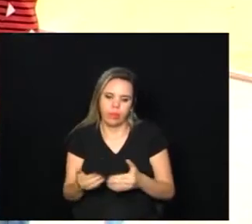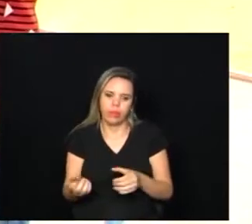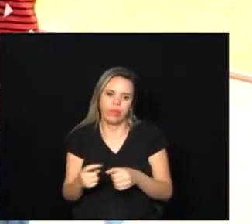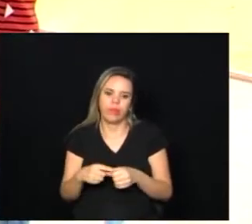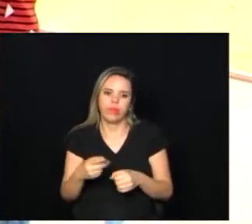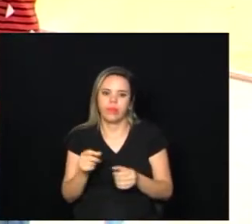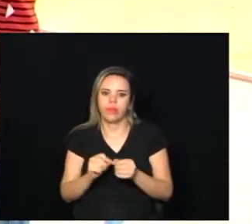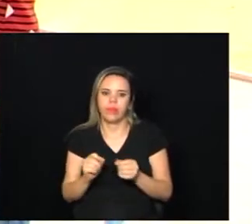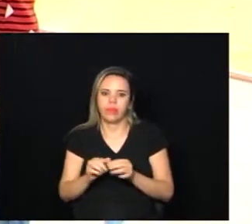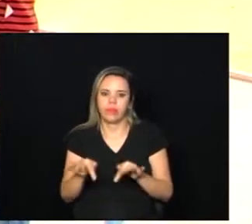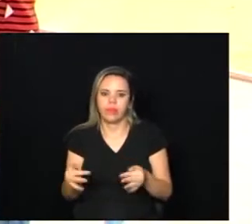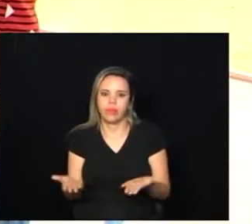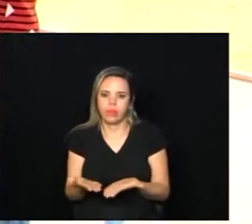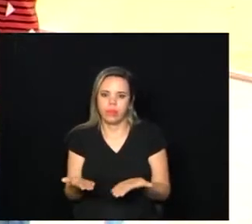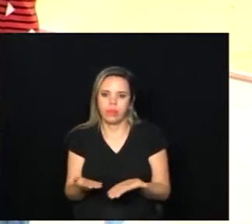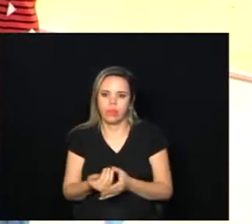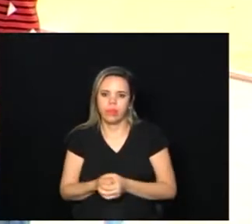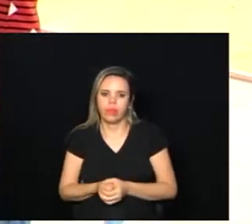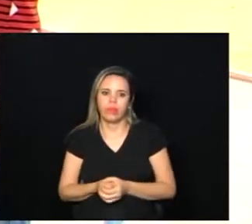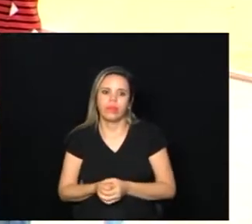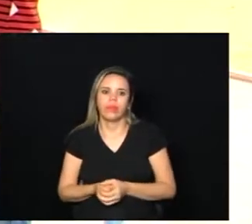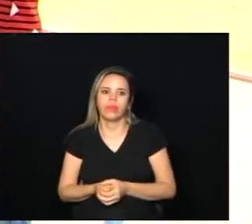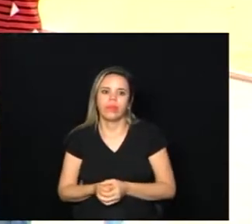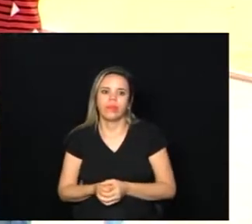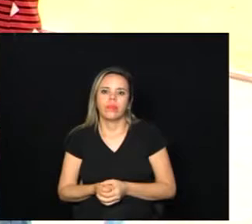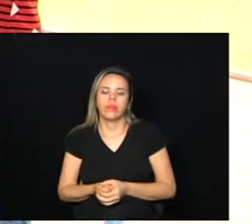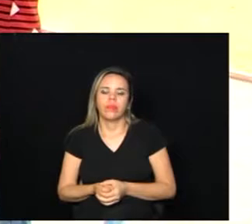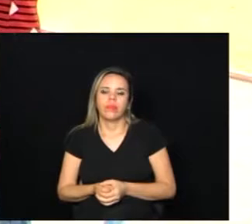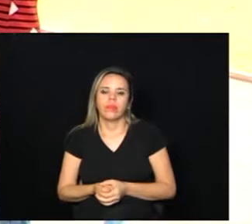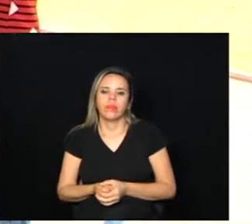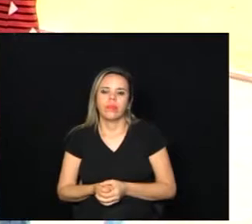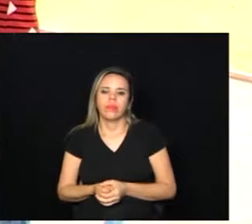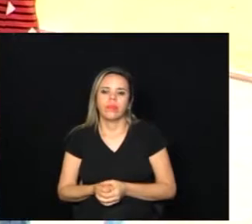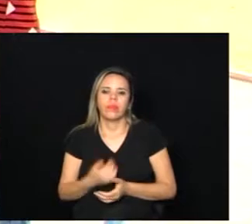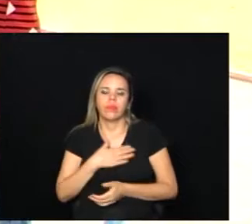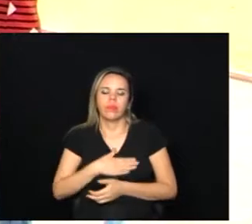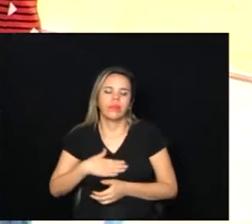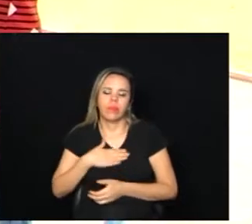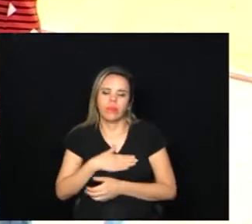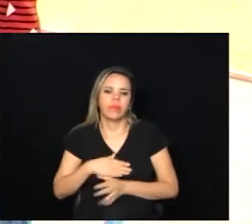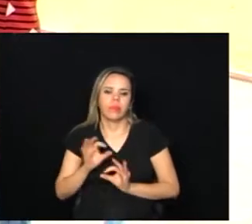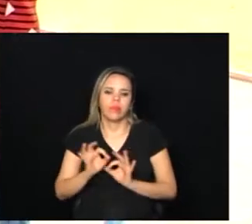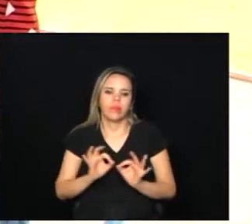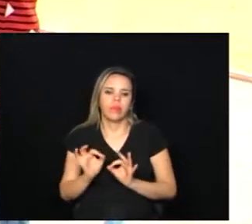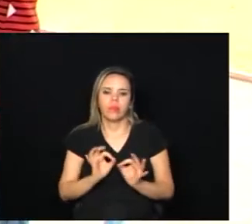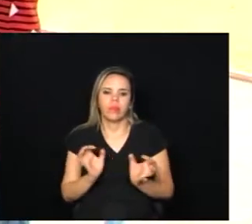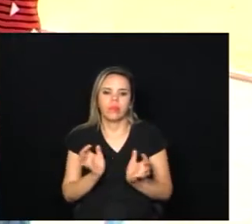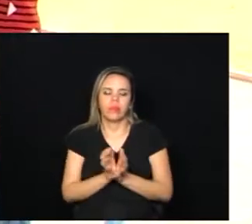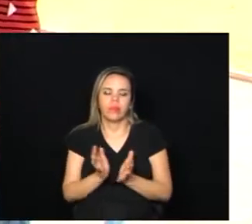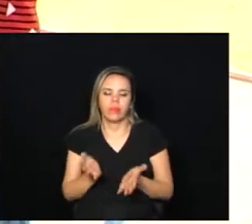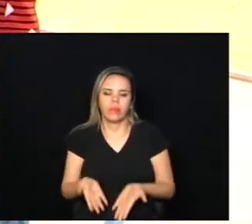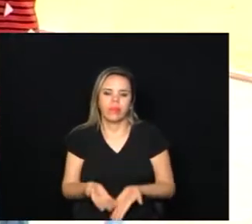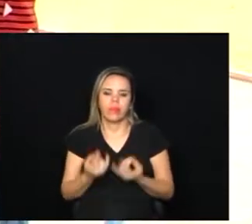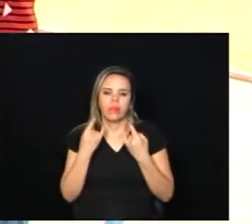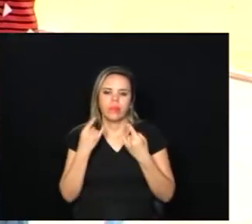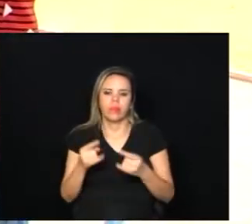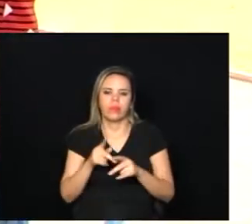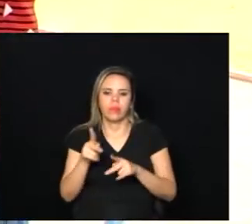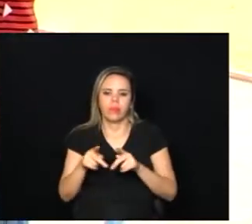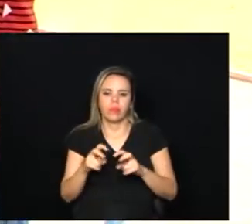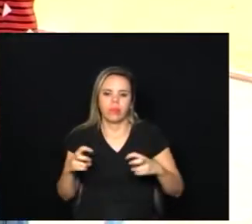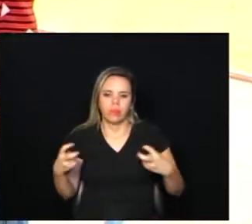a gente está fazendo a final agora. Então, gente, o prazer nosso da organização é atrair um